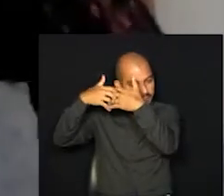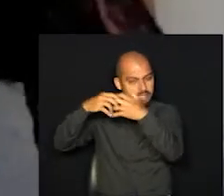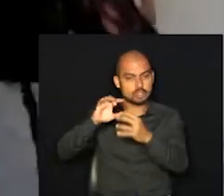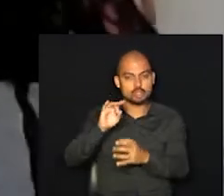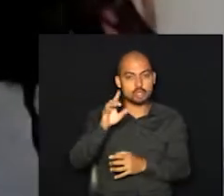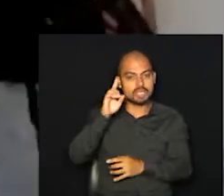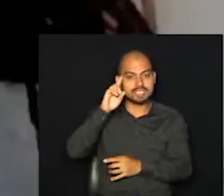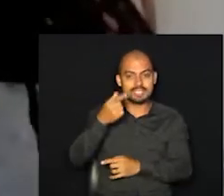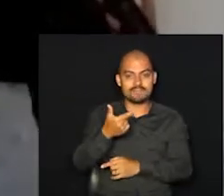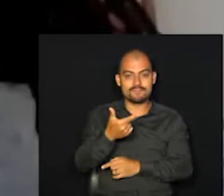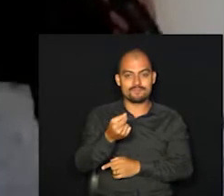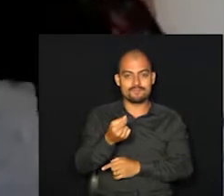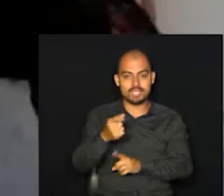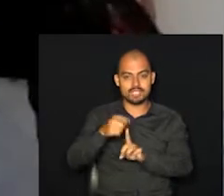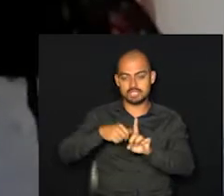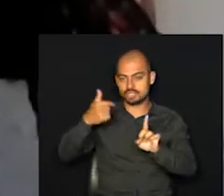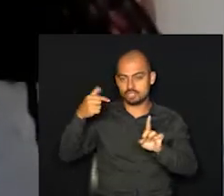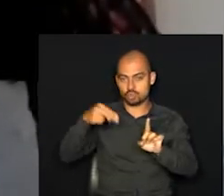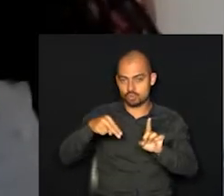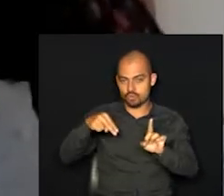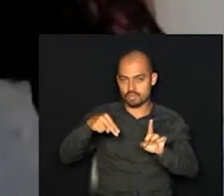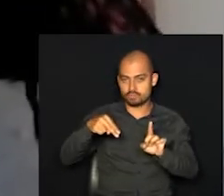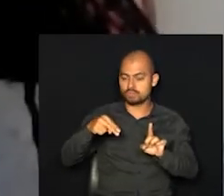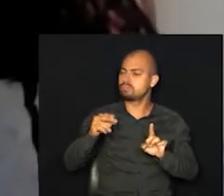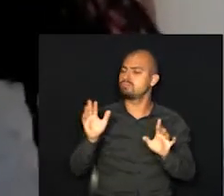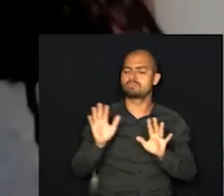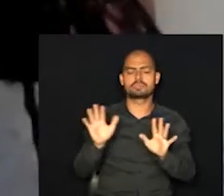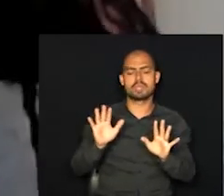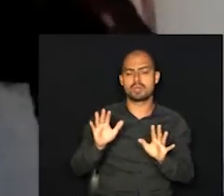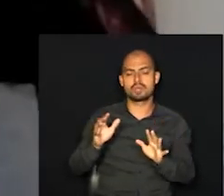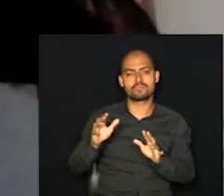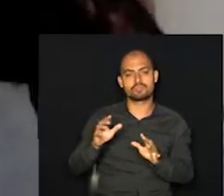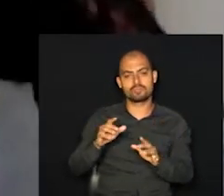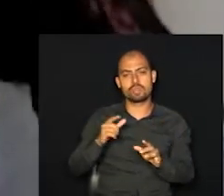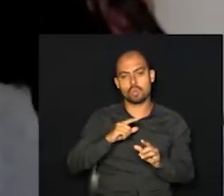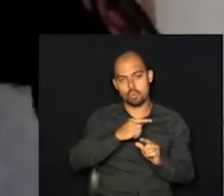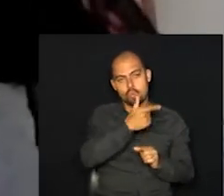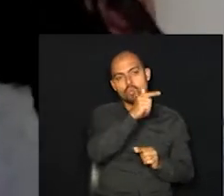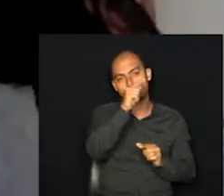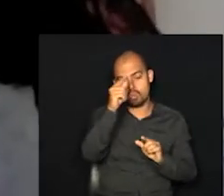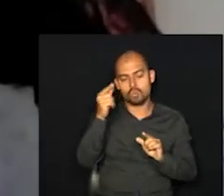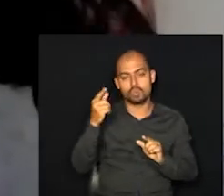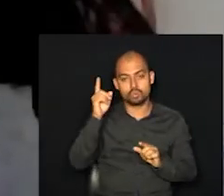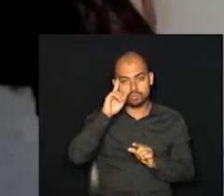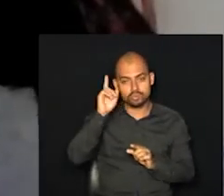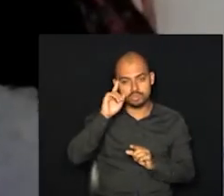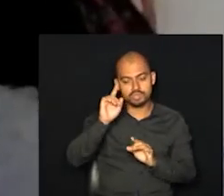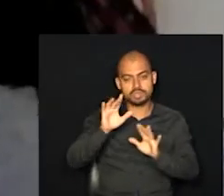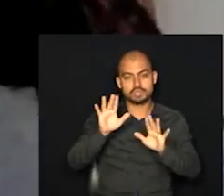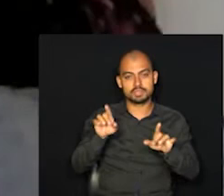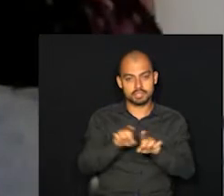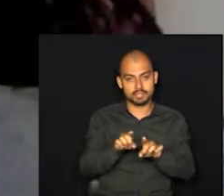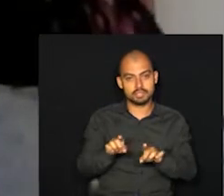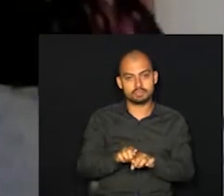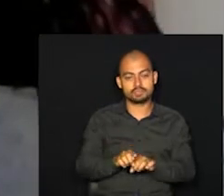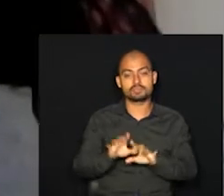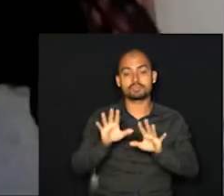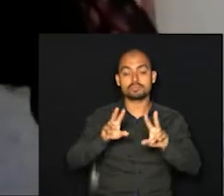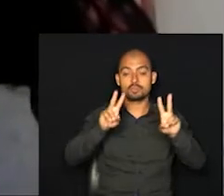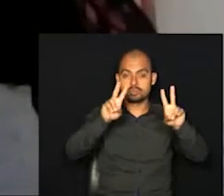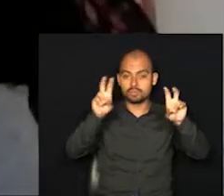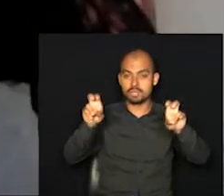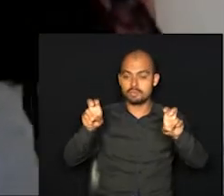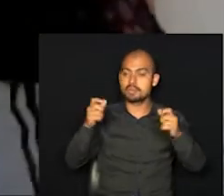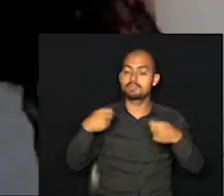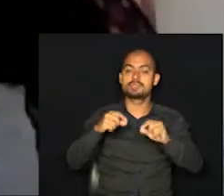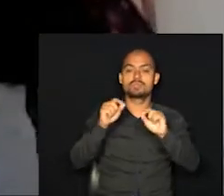20 de novembro é para reflexão, para inserção, para discussão e debate da questão racial, mas eu acho que esse é um assunto que a gente